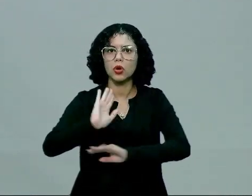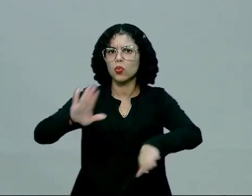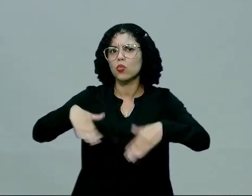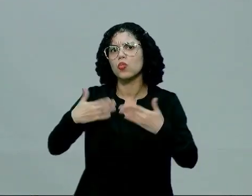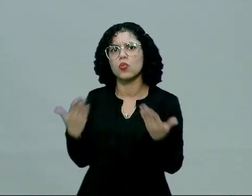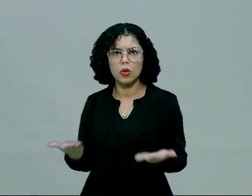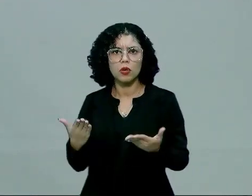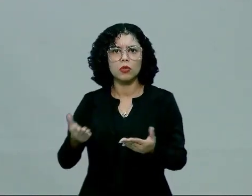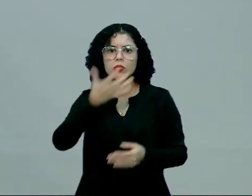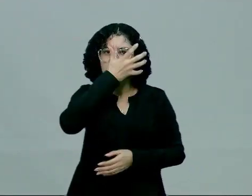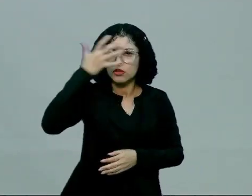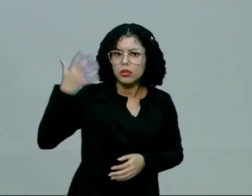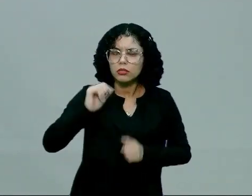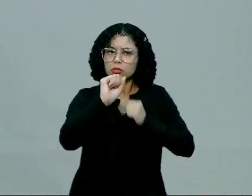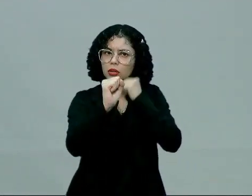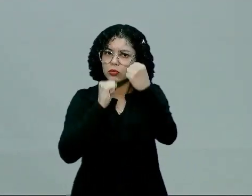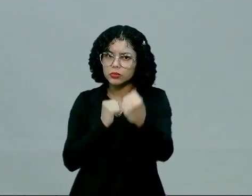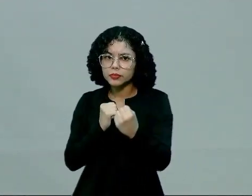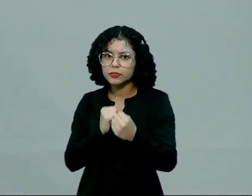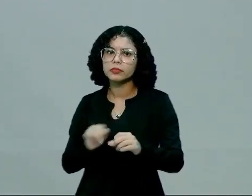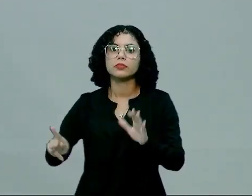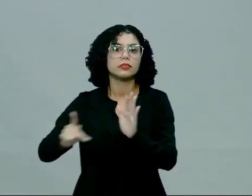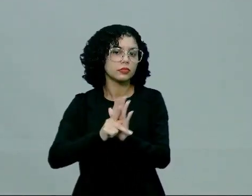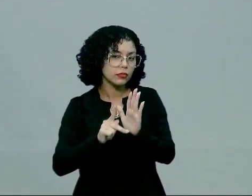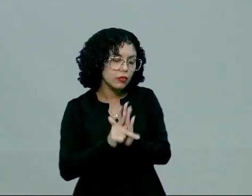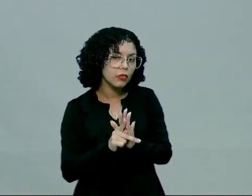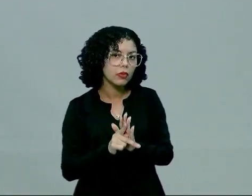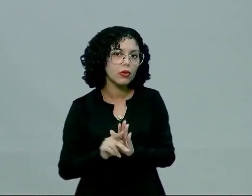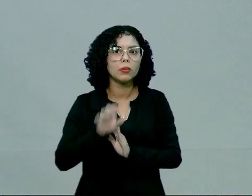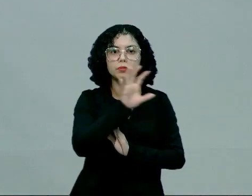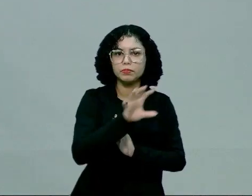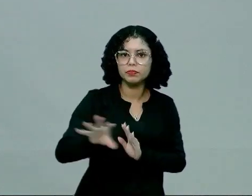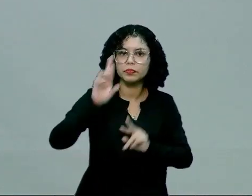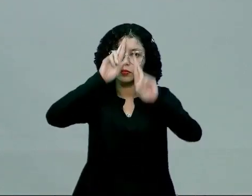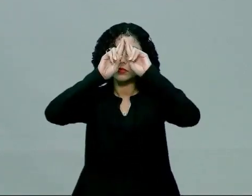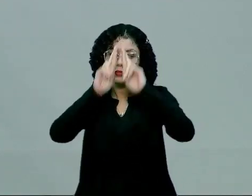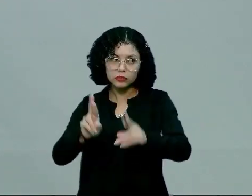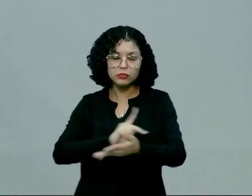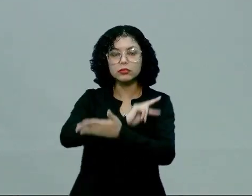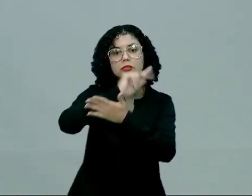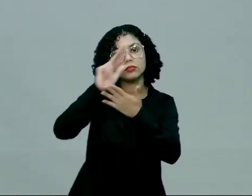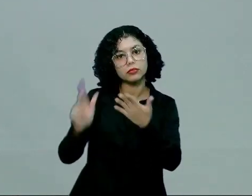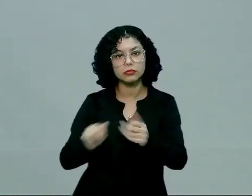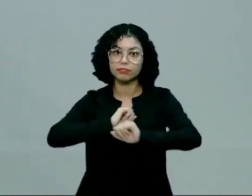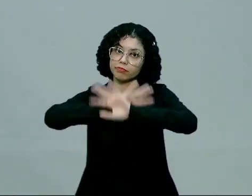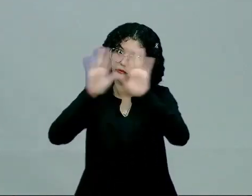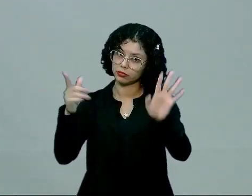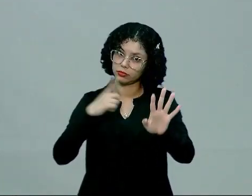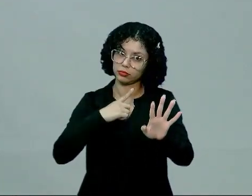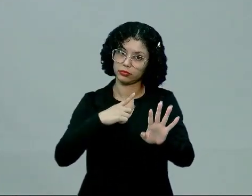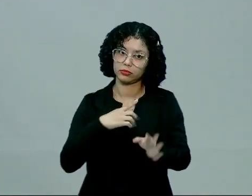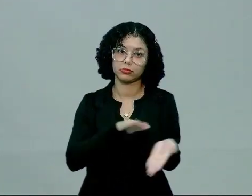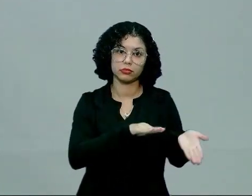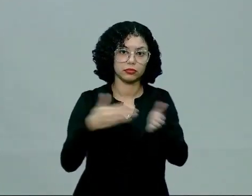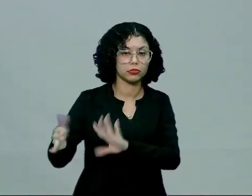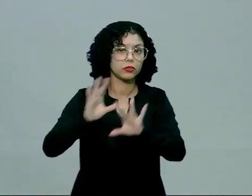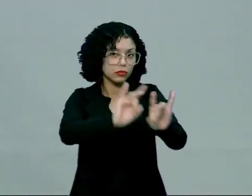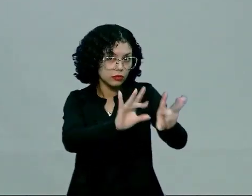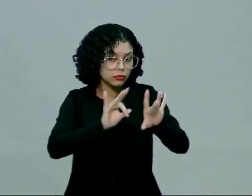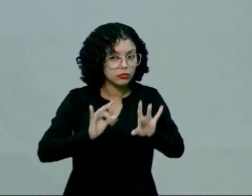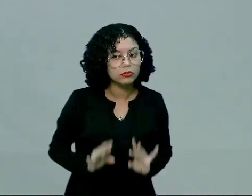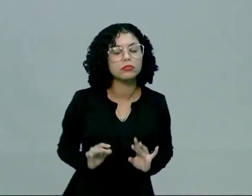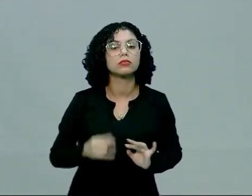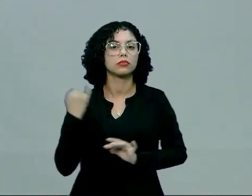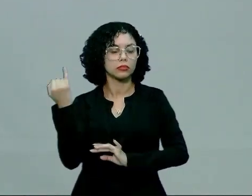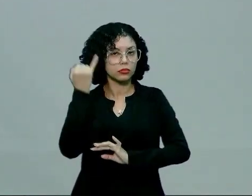qual é o caráter da luta a luta é justamente esse mapeamento esse respeito à diversidade é claro que existe a parte técnica